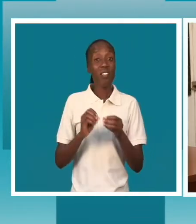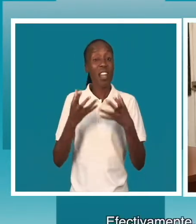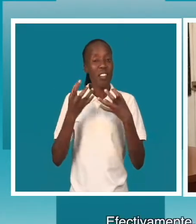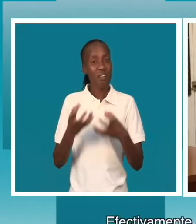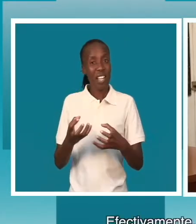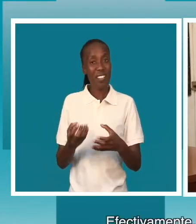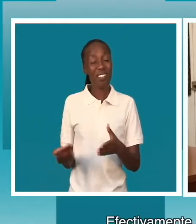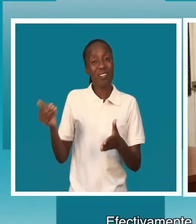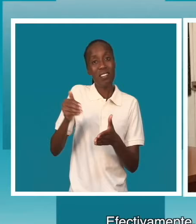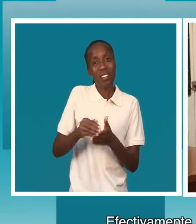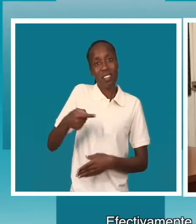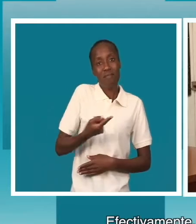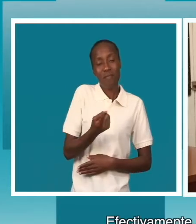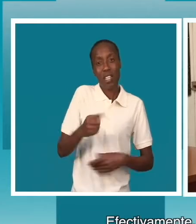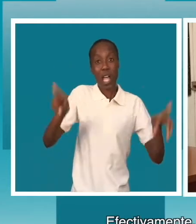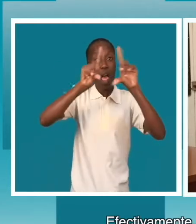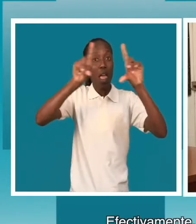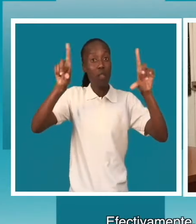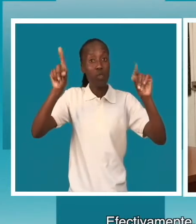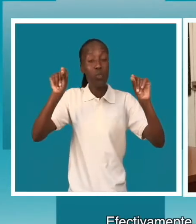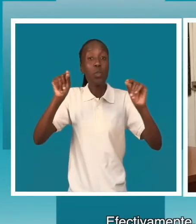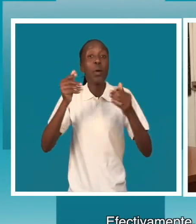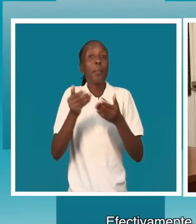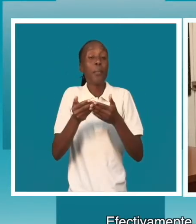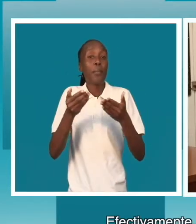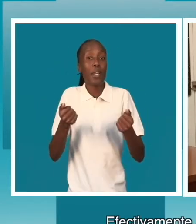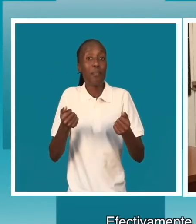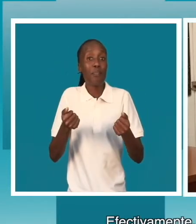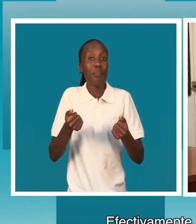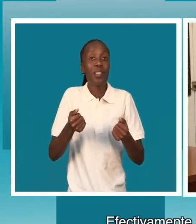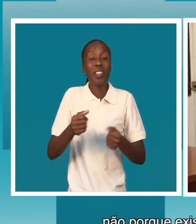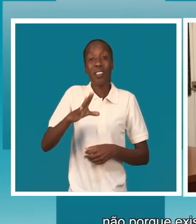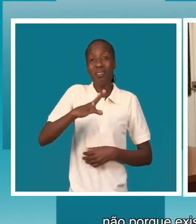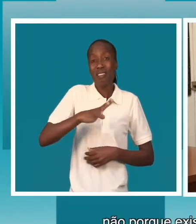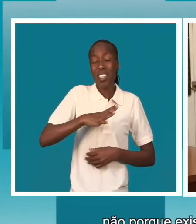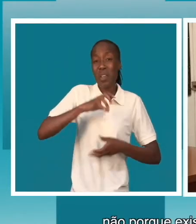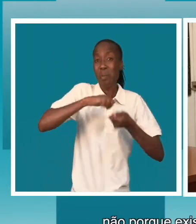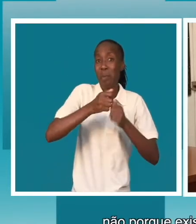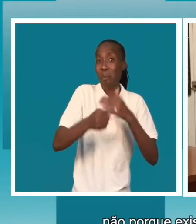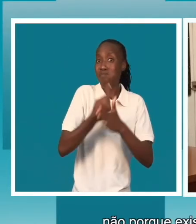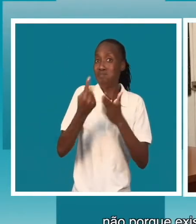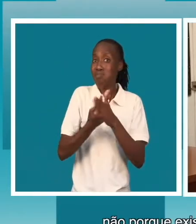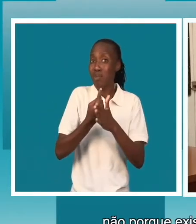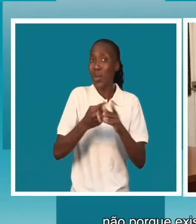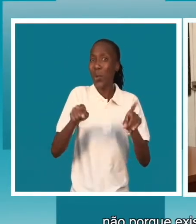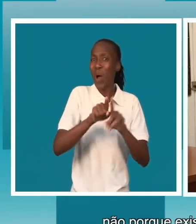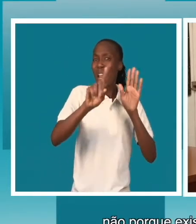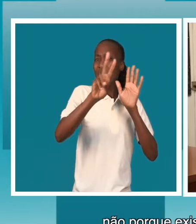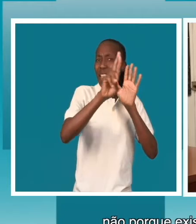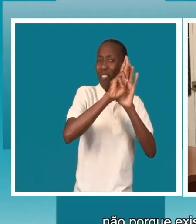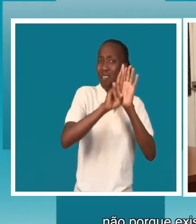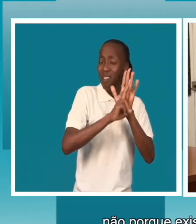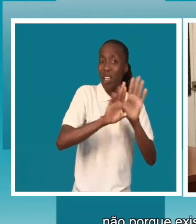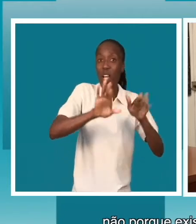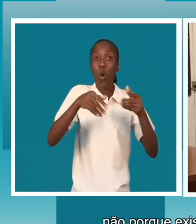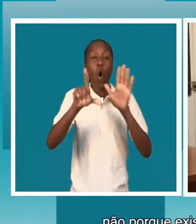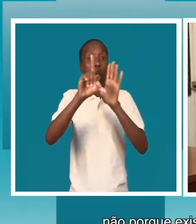efectivamente ainda não chegamos a etapa é normal que haja algo de extraordinário